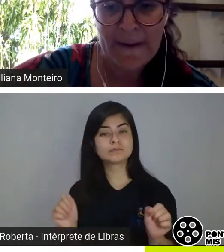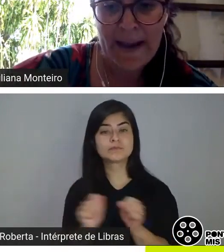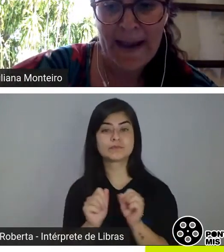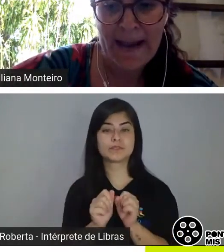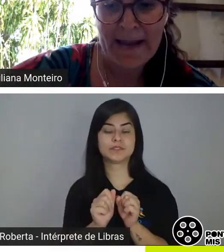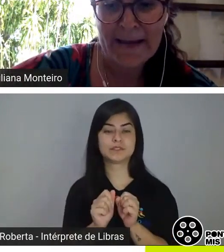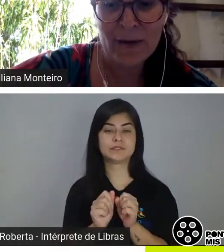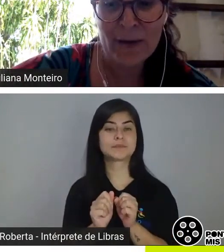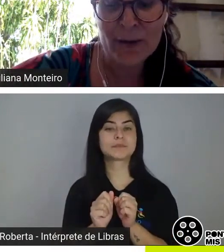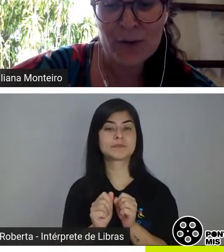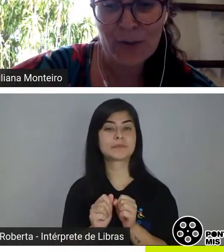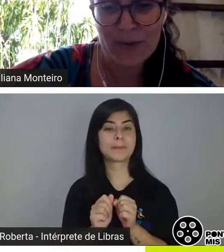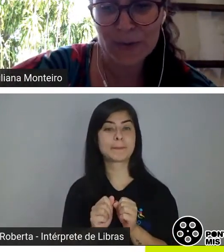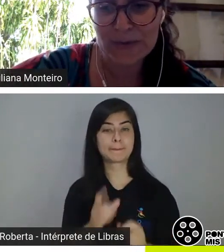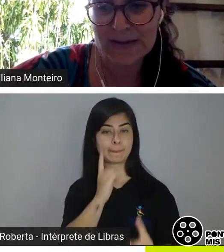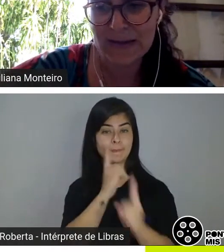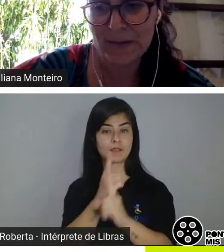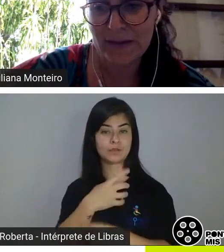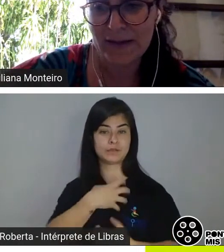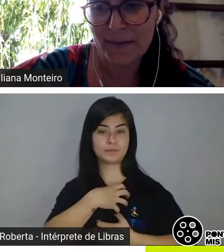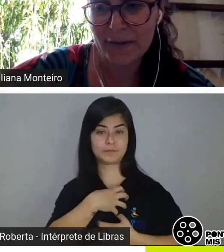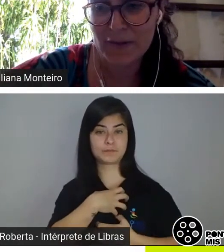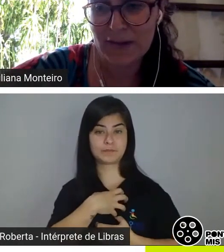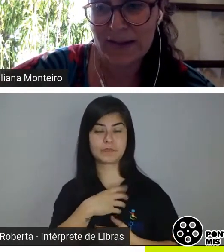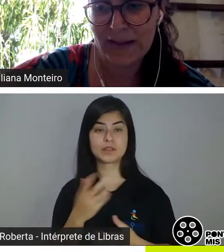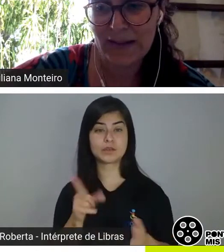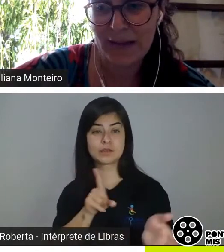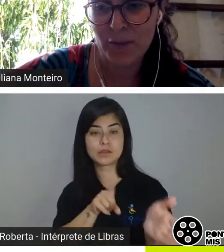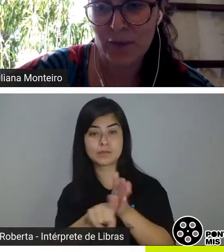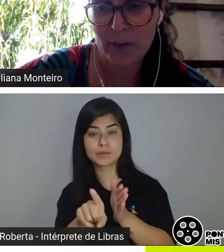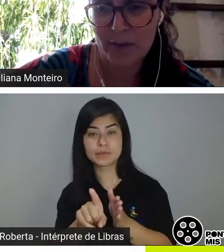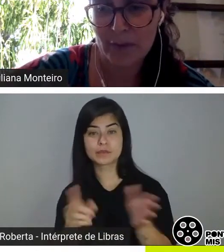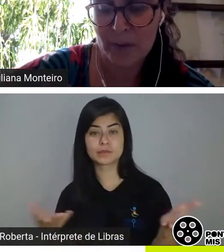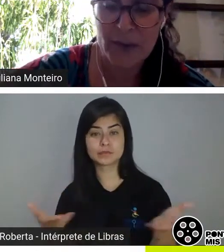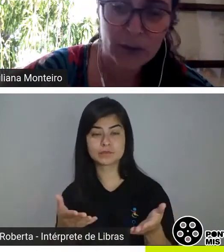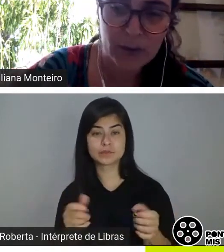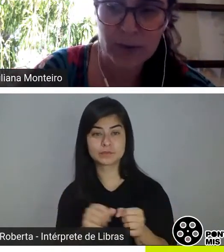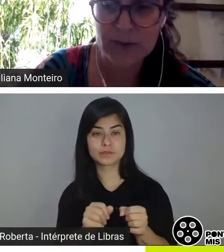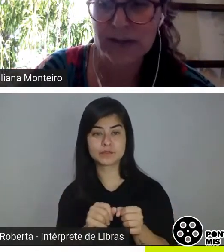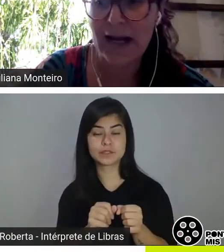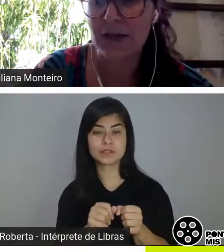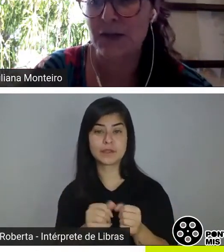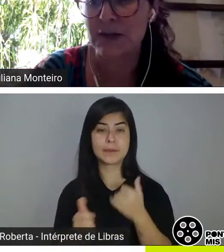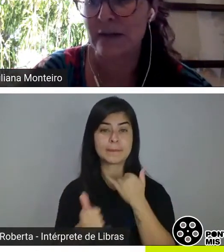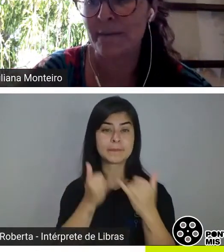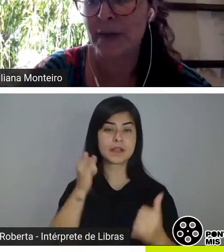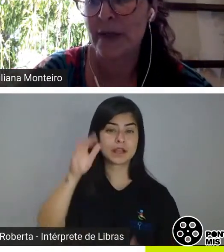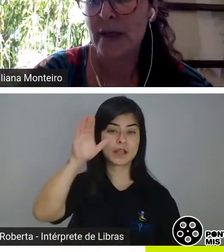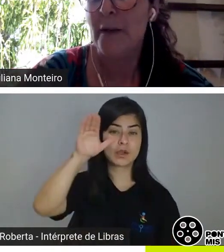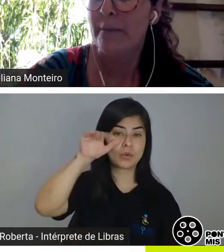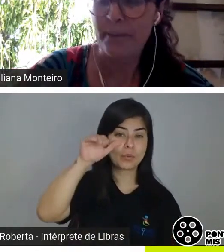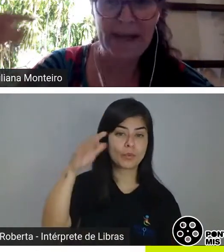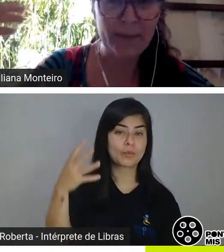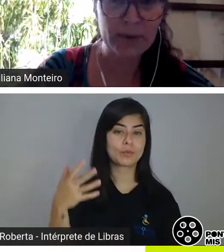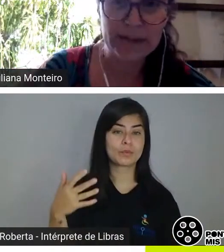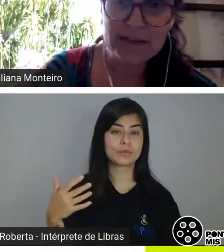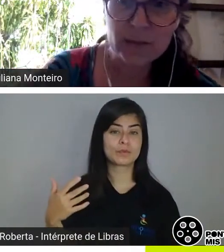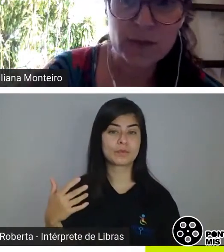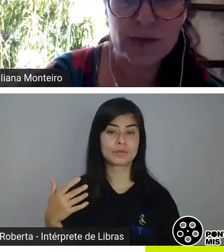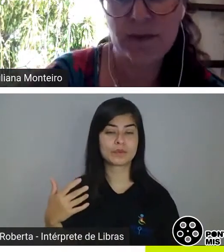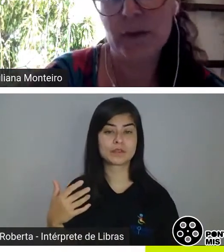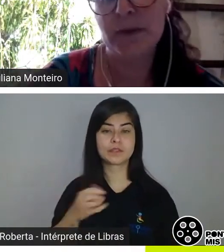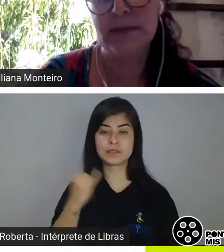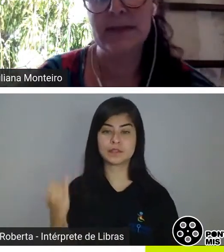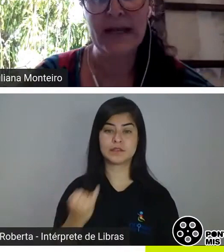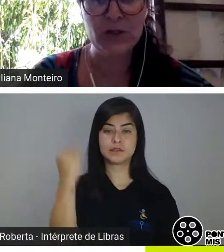né? Uhum. Eu tinha uma pergunta, assim, para você, que é muito, meio que uma curiosidade, assim. Pela